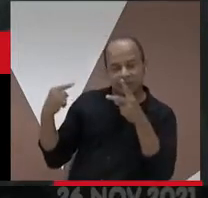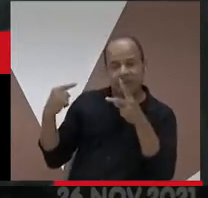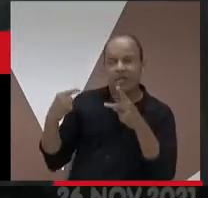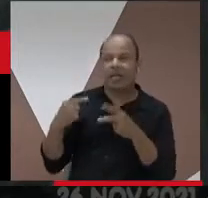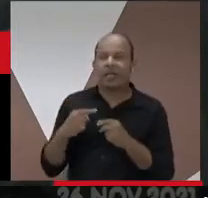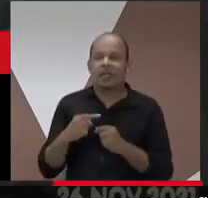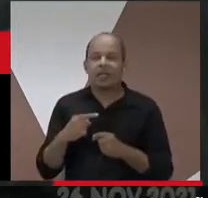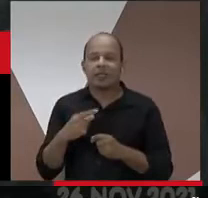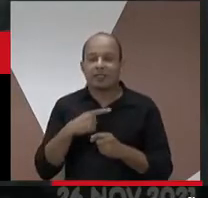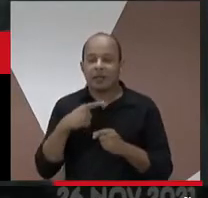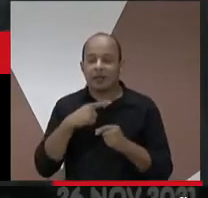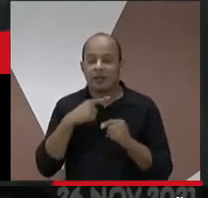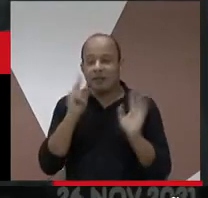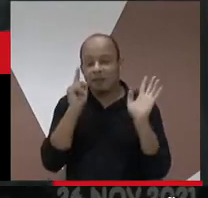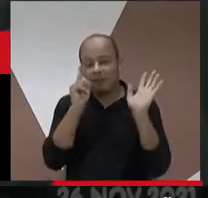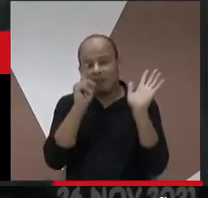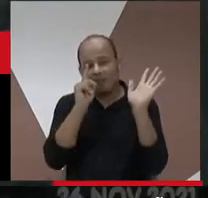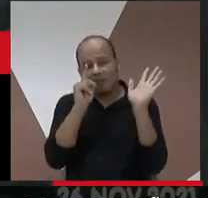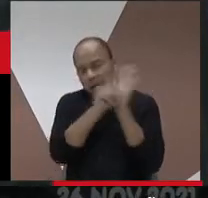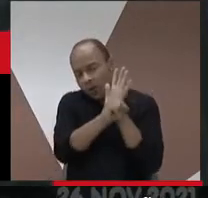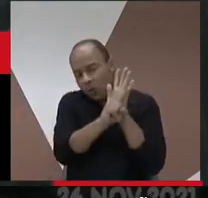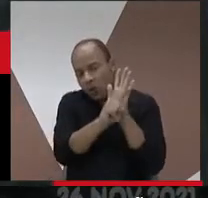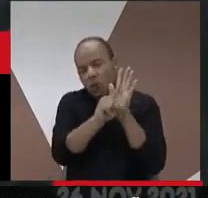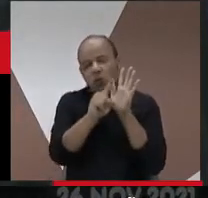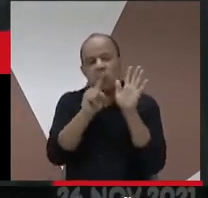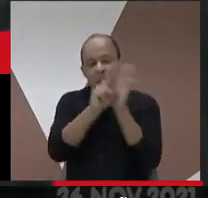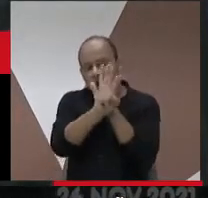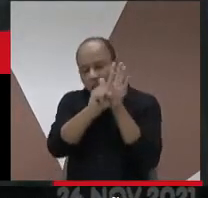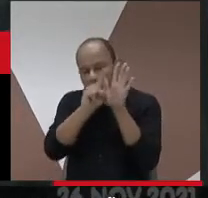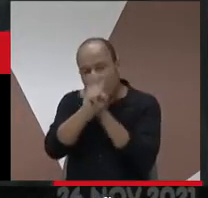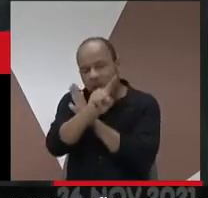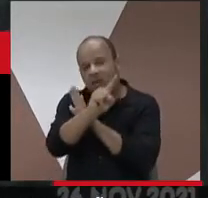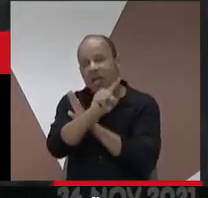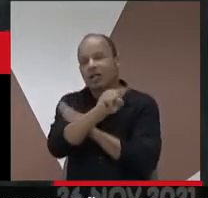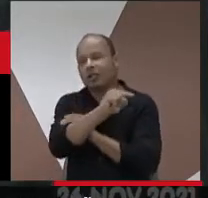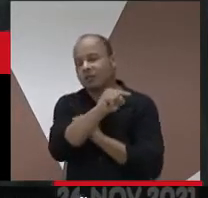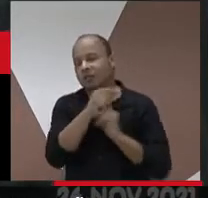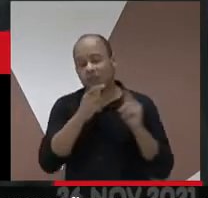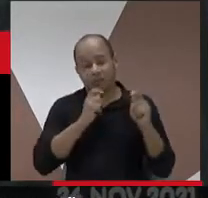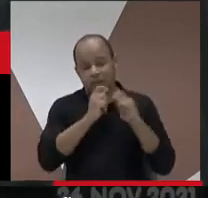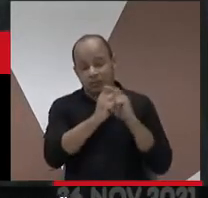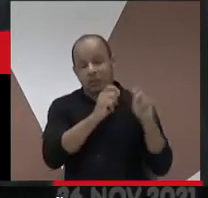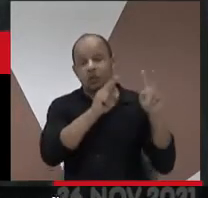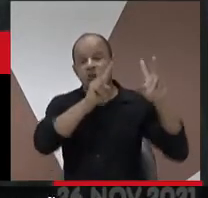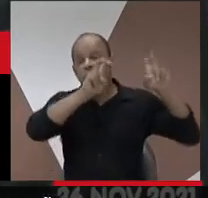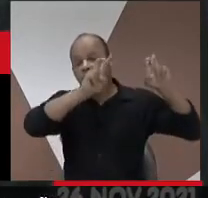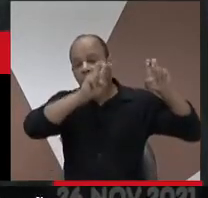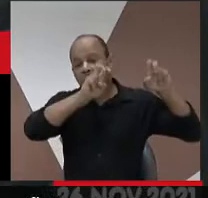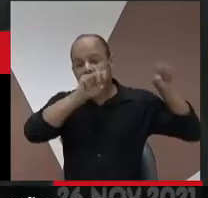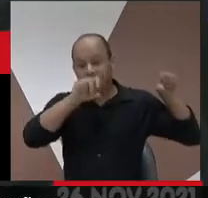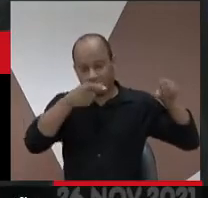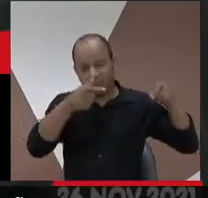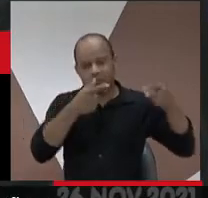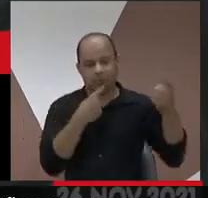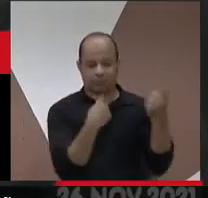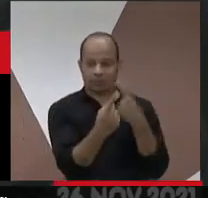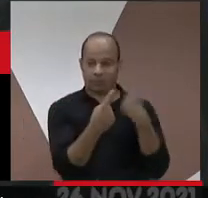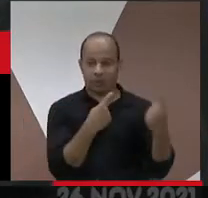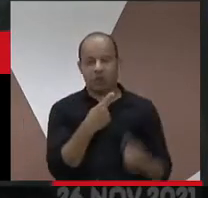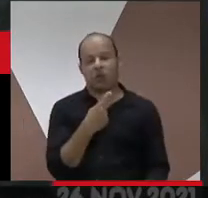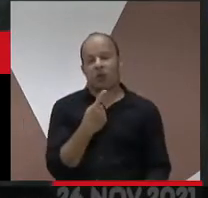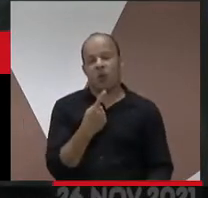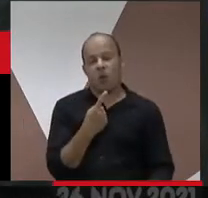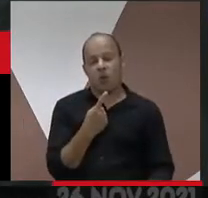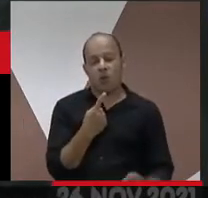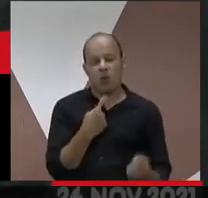perguntado sobre a questão do Rodoanel, e o posicionamento dele foi um